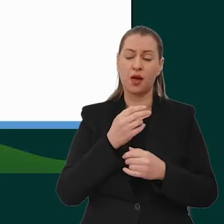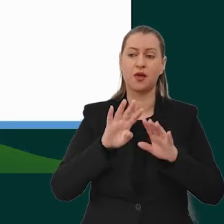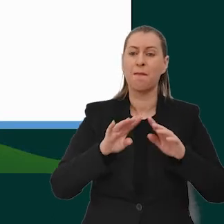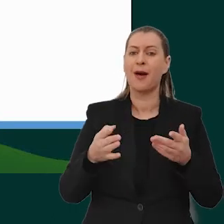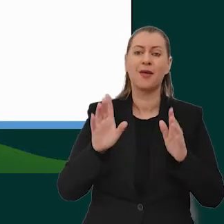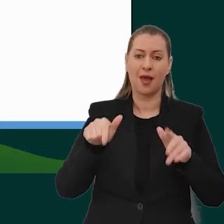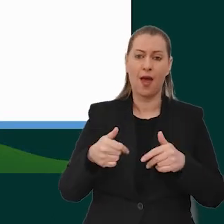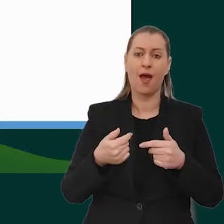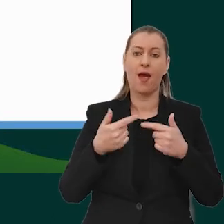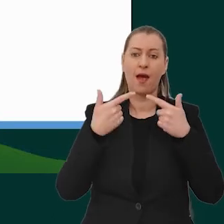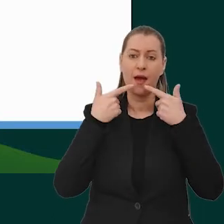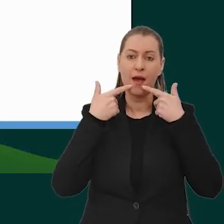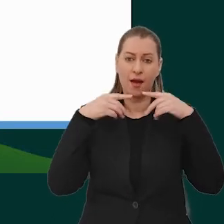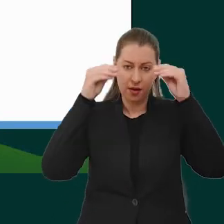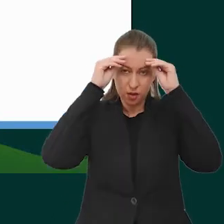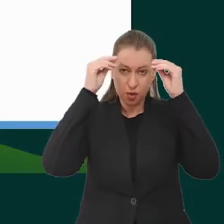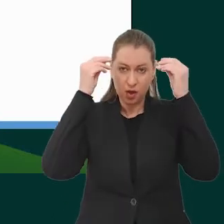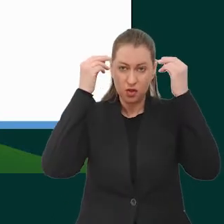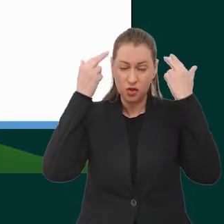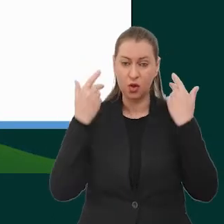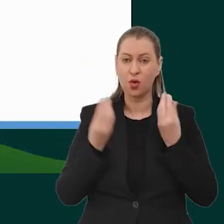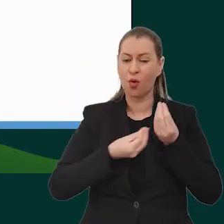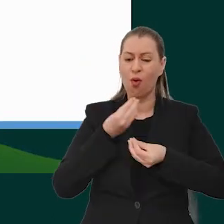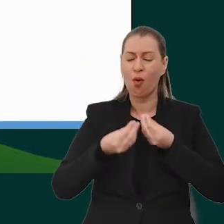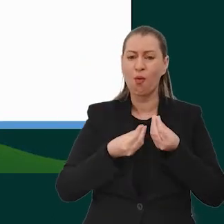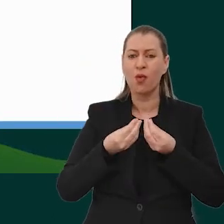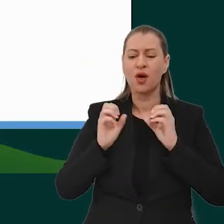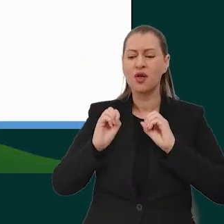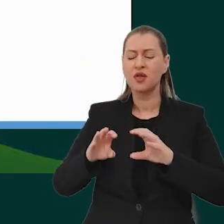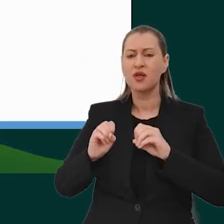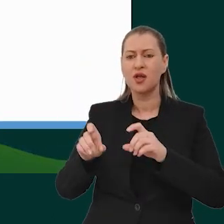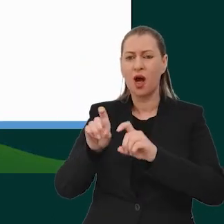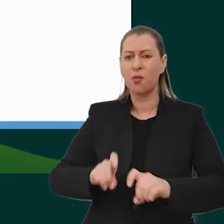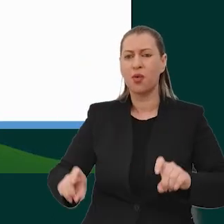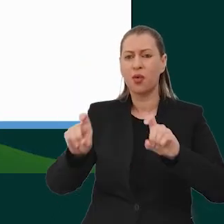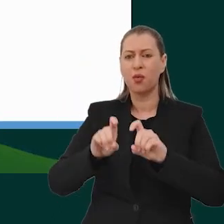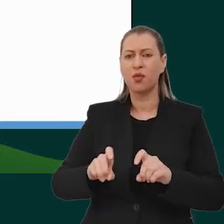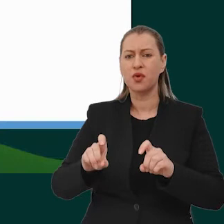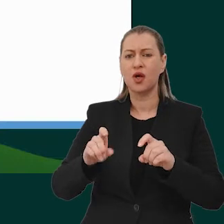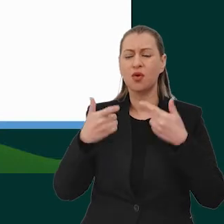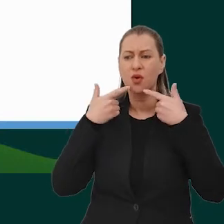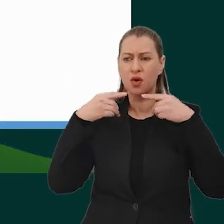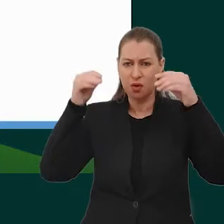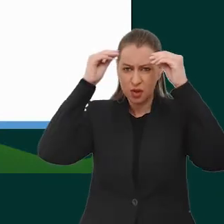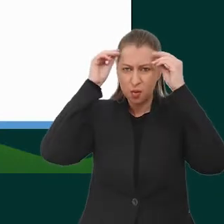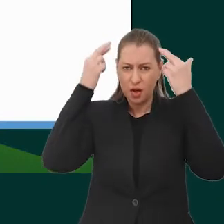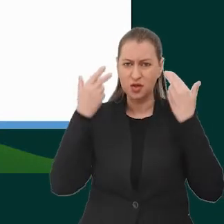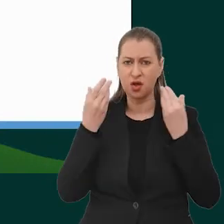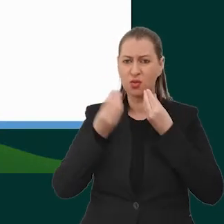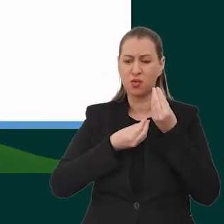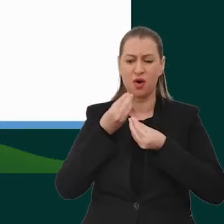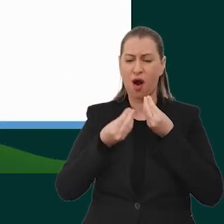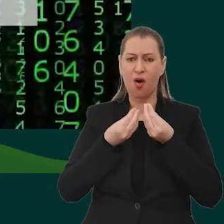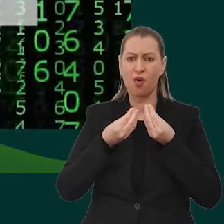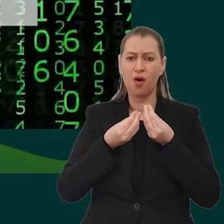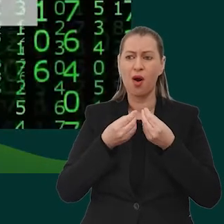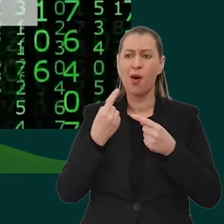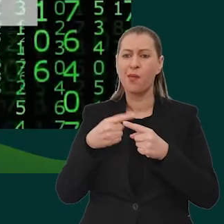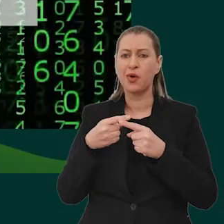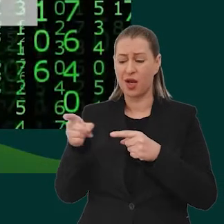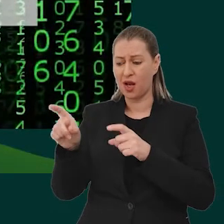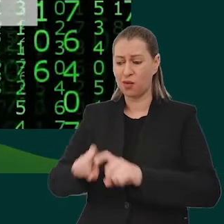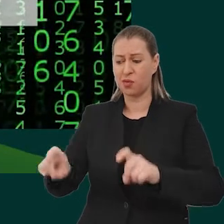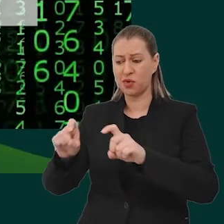gente ensina essa linguagem do ser humano para uma máquina que não tem a nossa bagagem de criança? Porque vocês devem